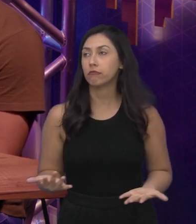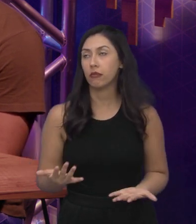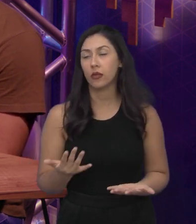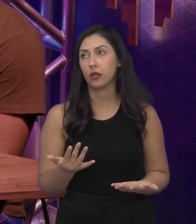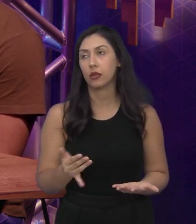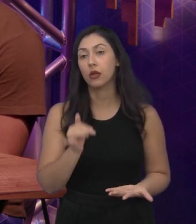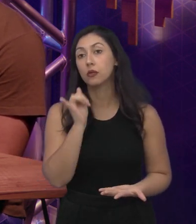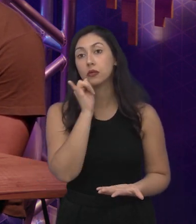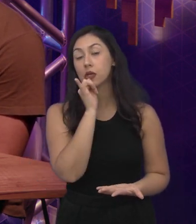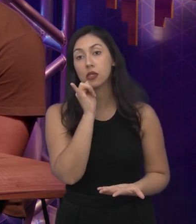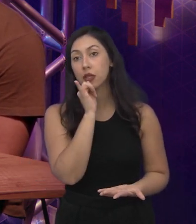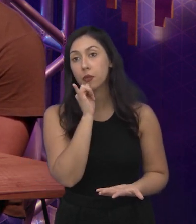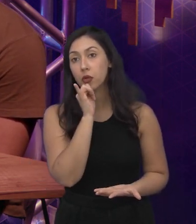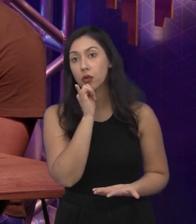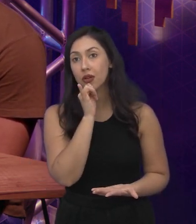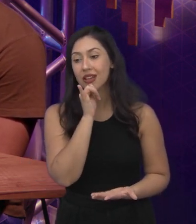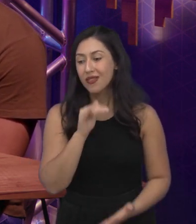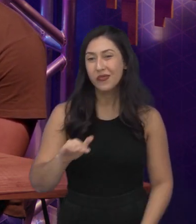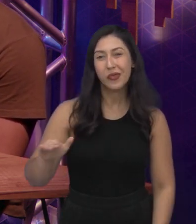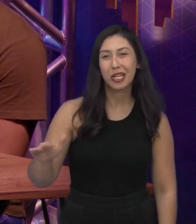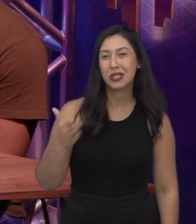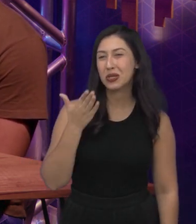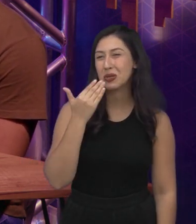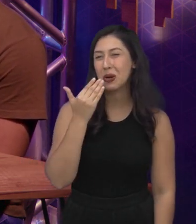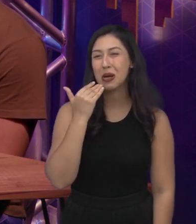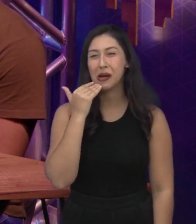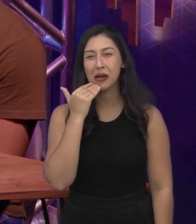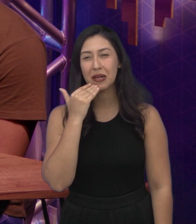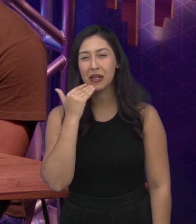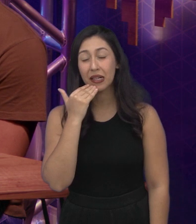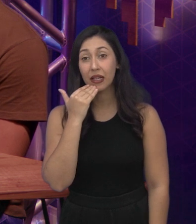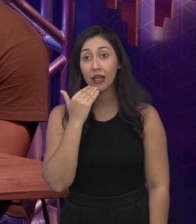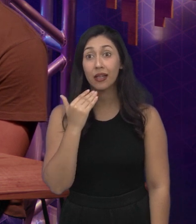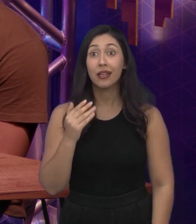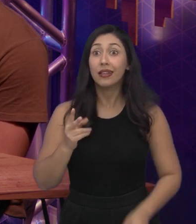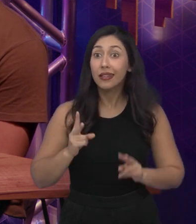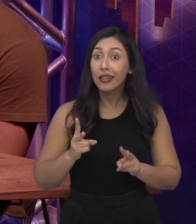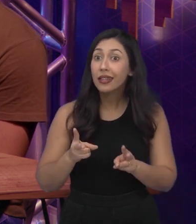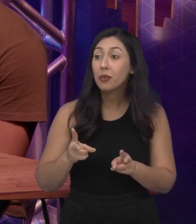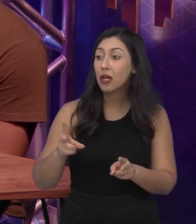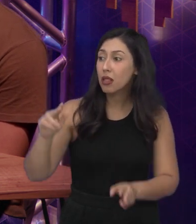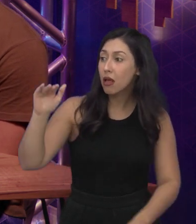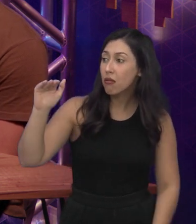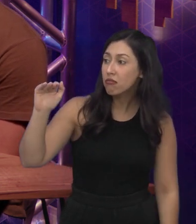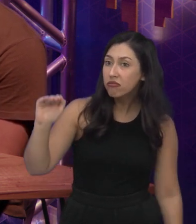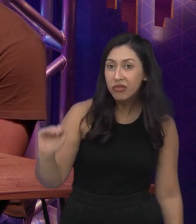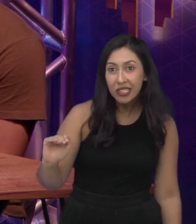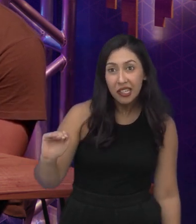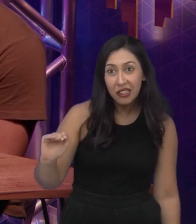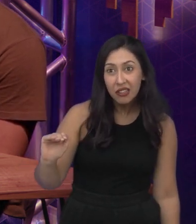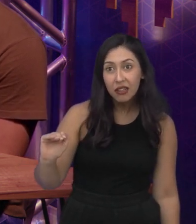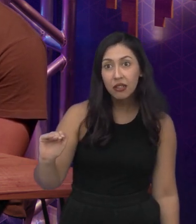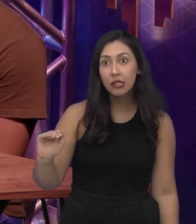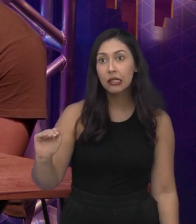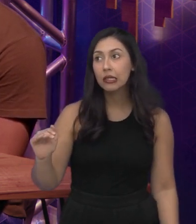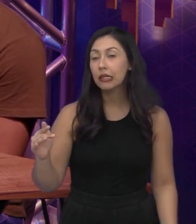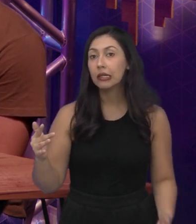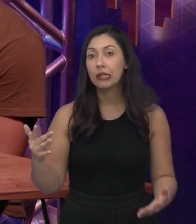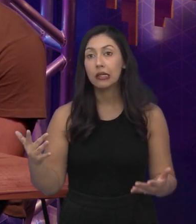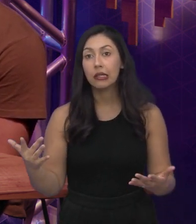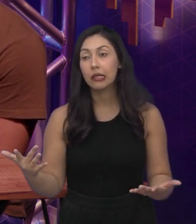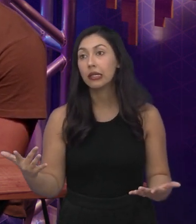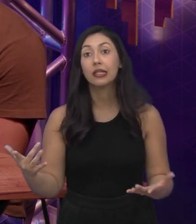exemplo, a criança que não come direito, ela vai ter baixa estatura, porque ela não vai crescer, ela vai